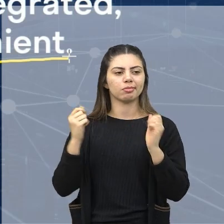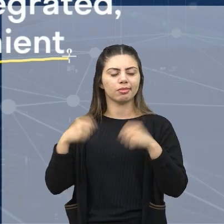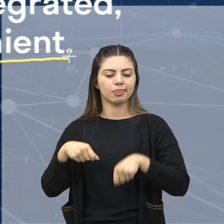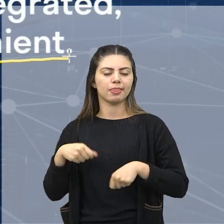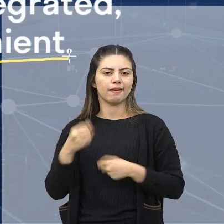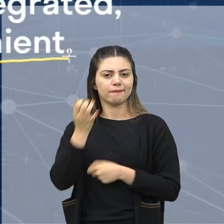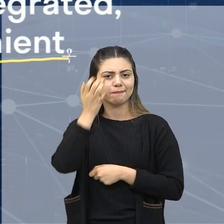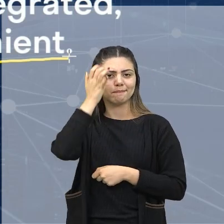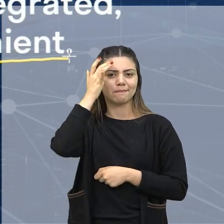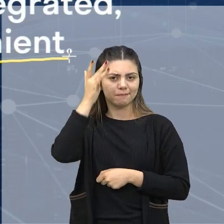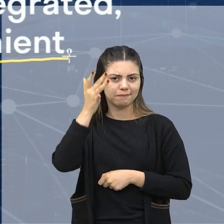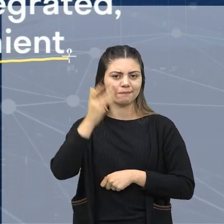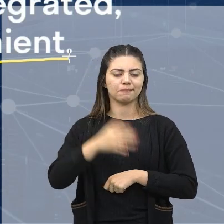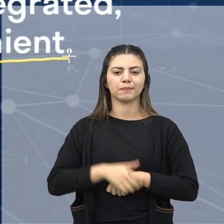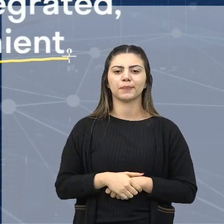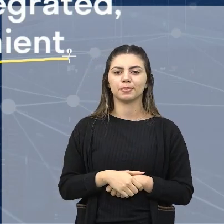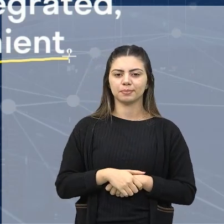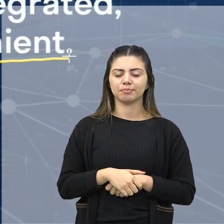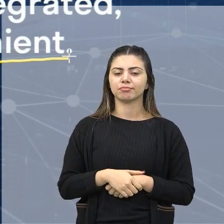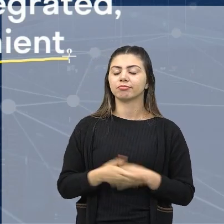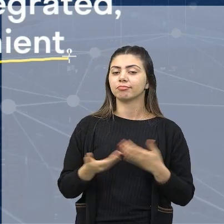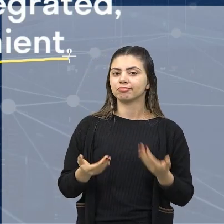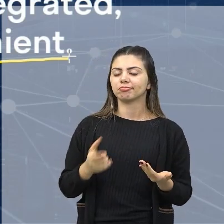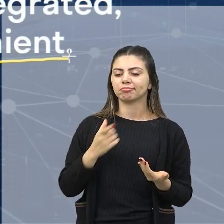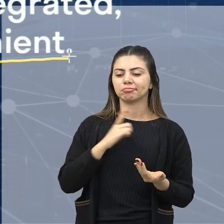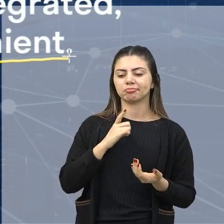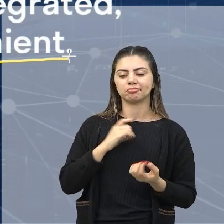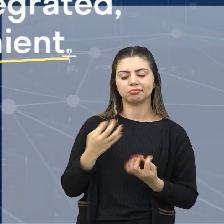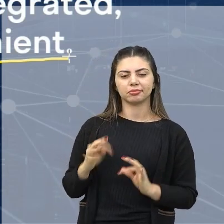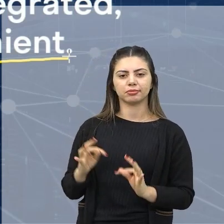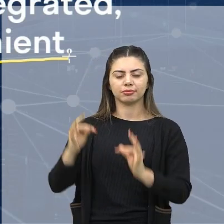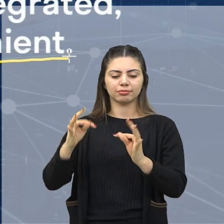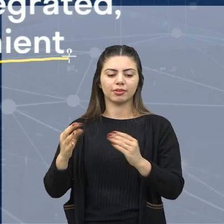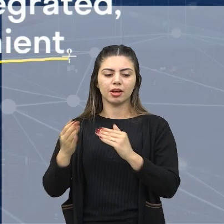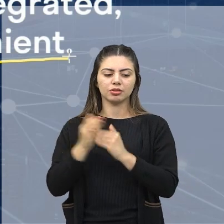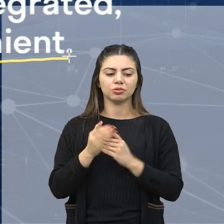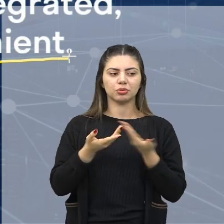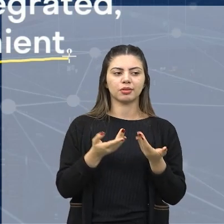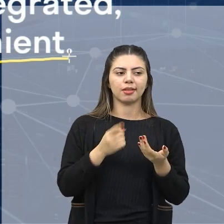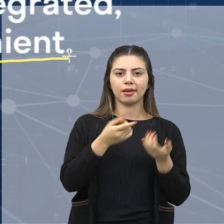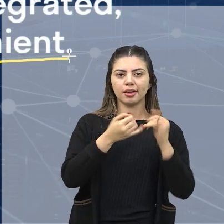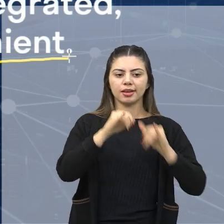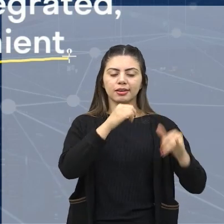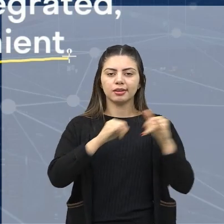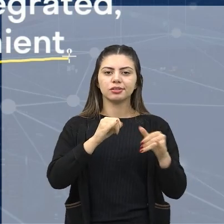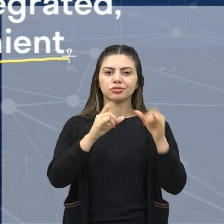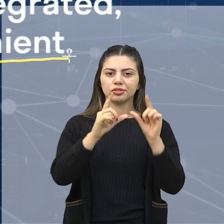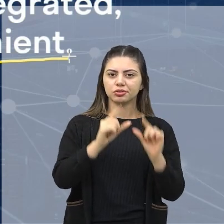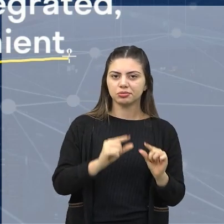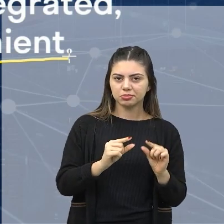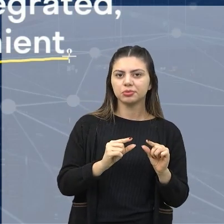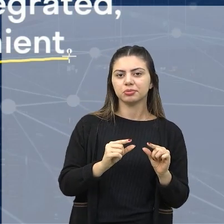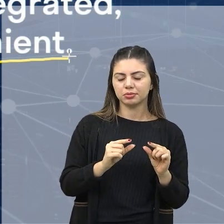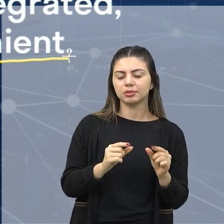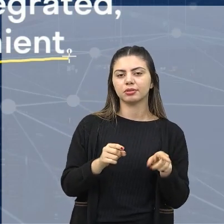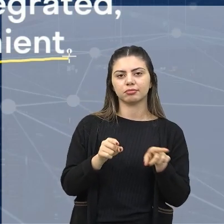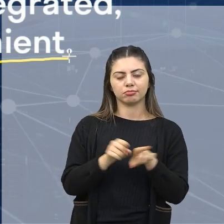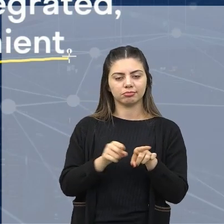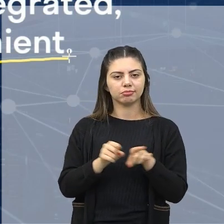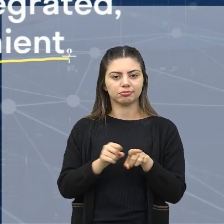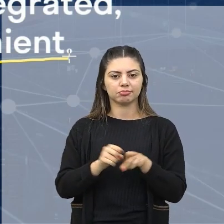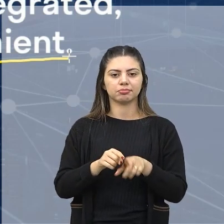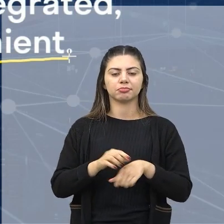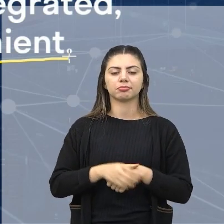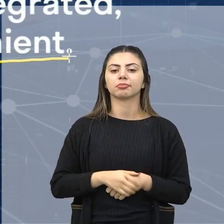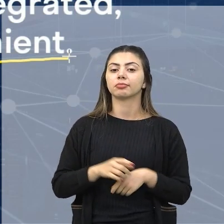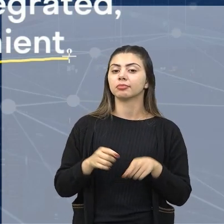interconectado, a tecnologia vai ajudar no desperdício de energia e otimizar o consumo.